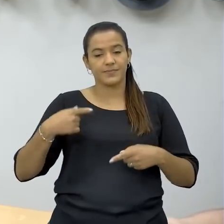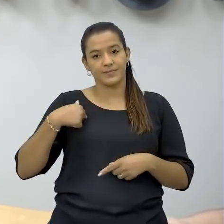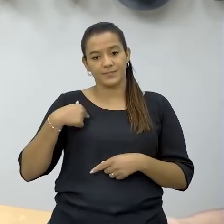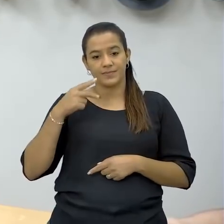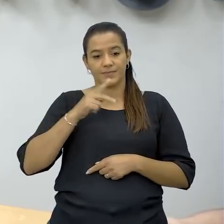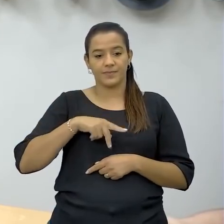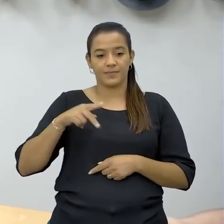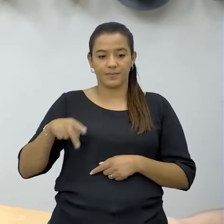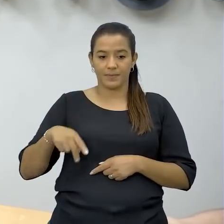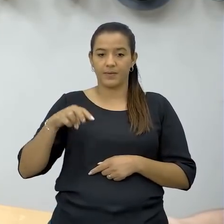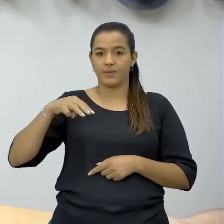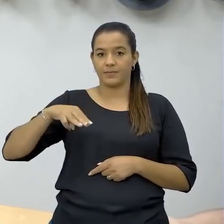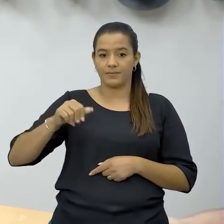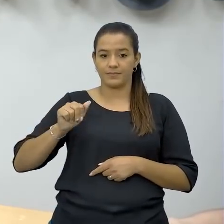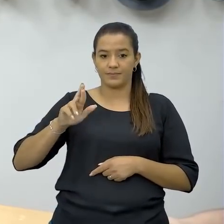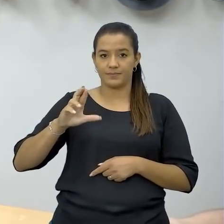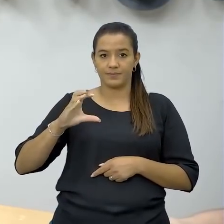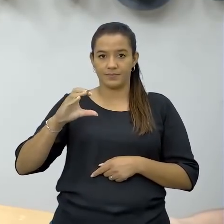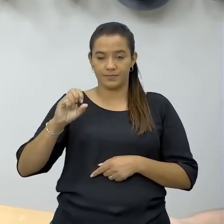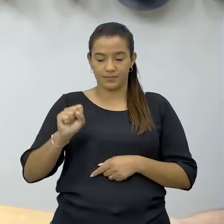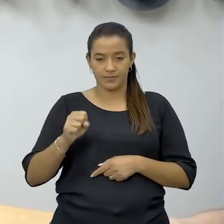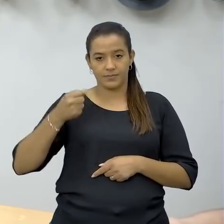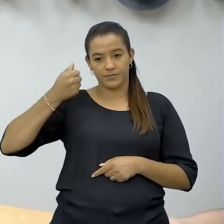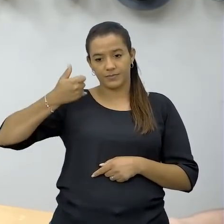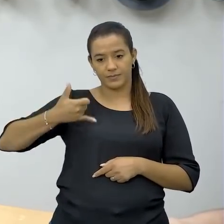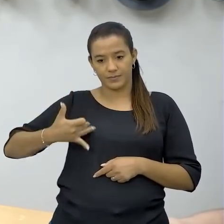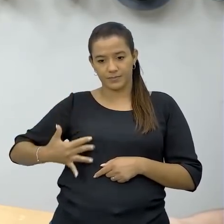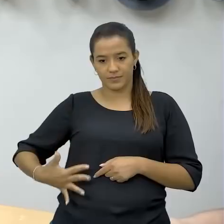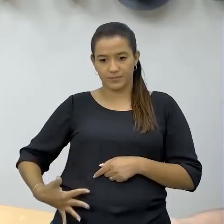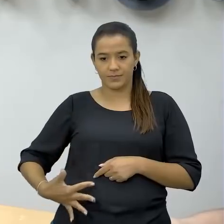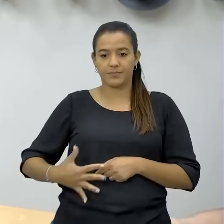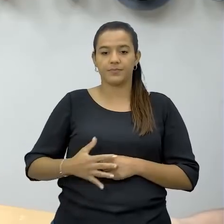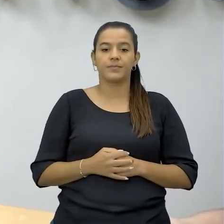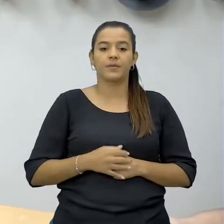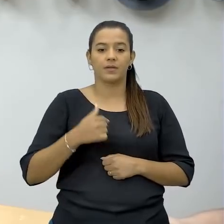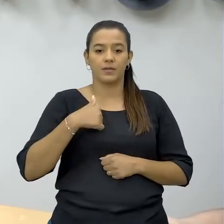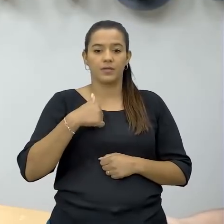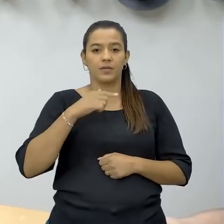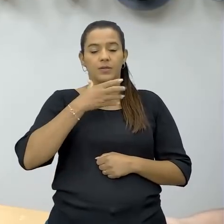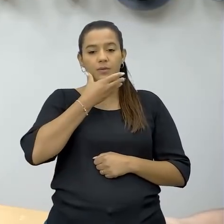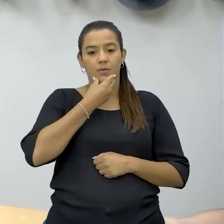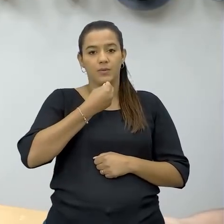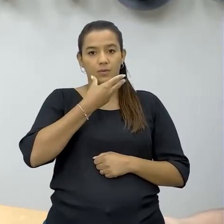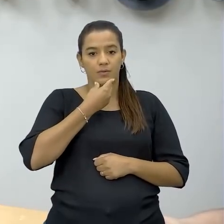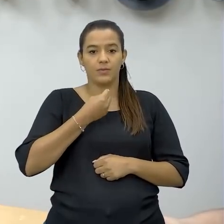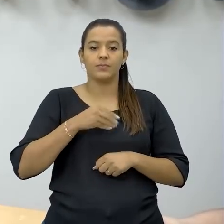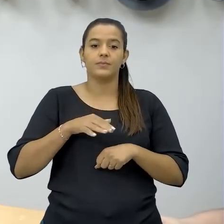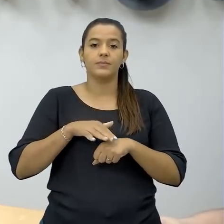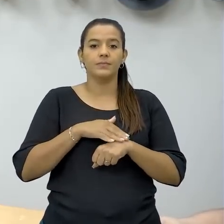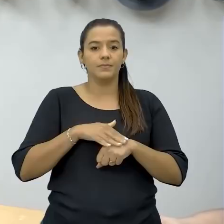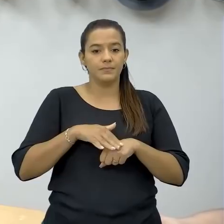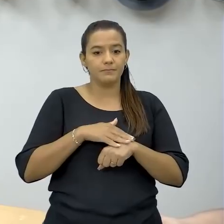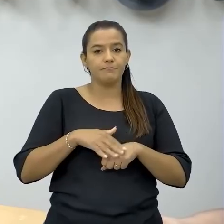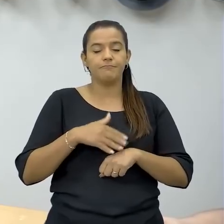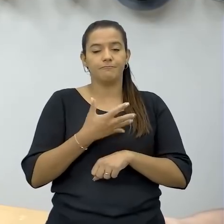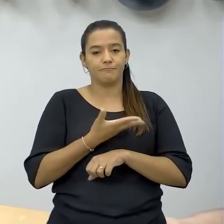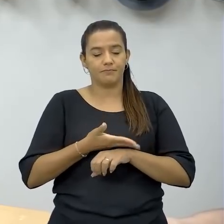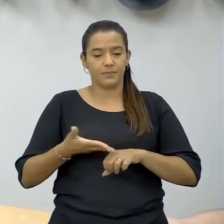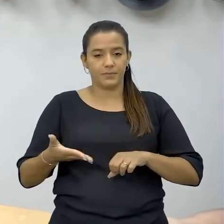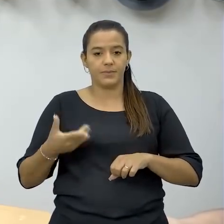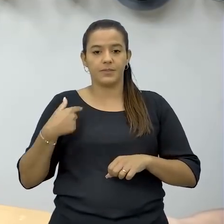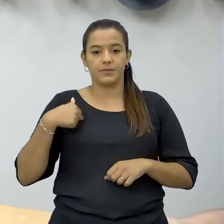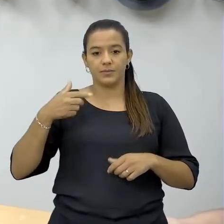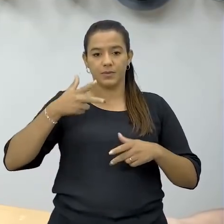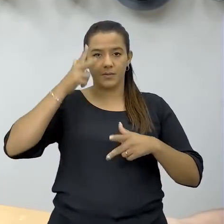rede. Eu vou fazer aqui a minha autodescrição. Eu sou homem, branco, eu tenho 1,68 m,